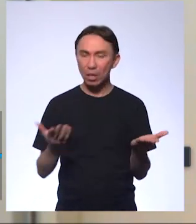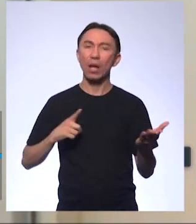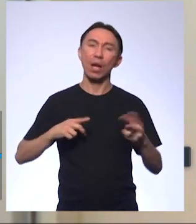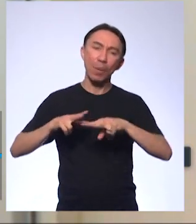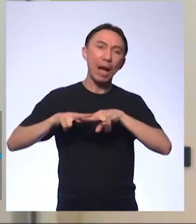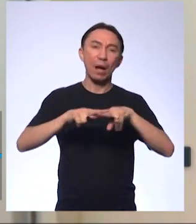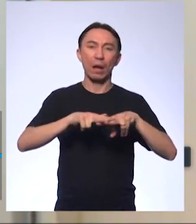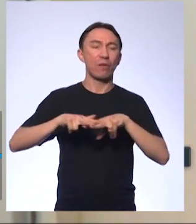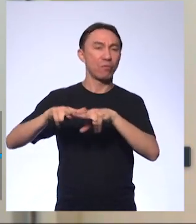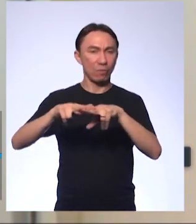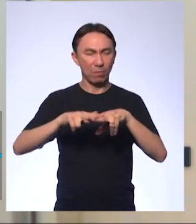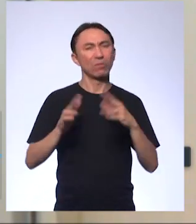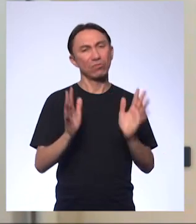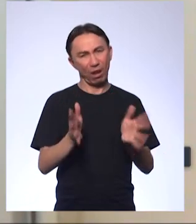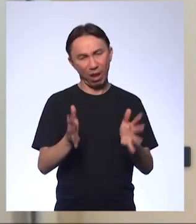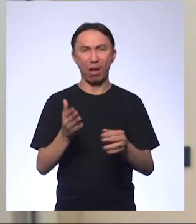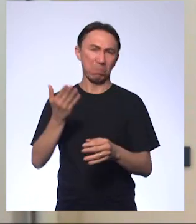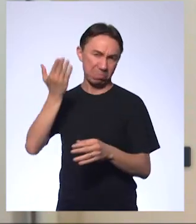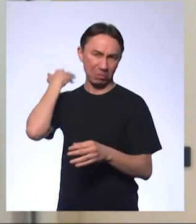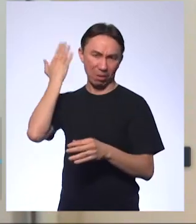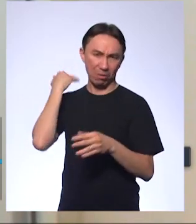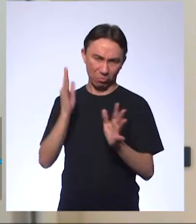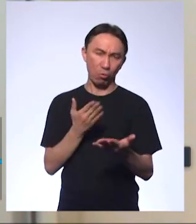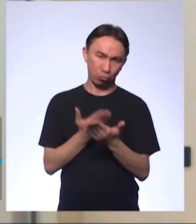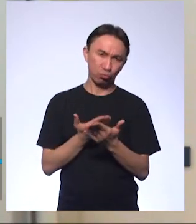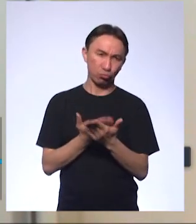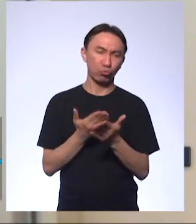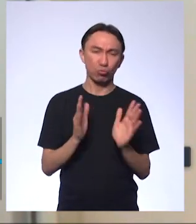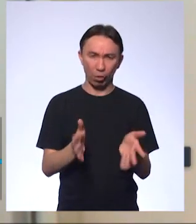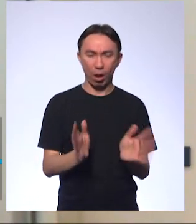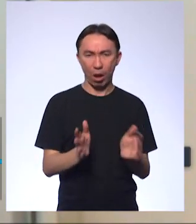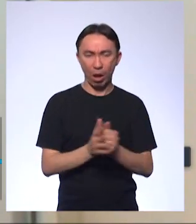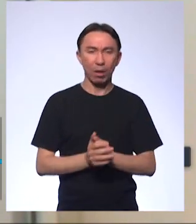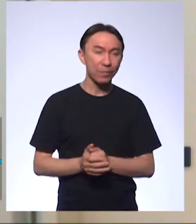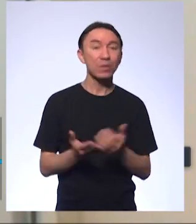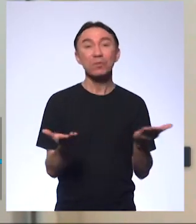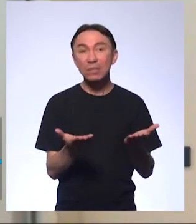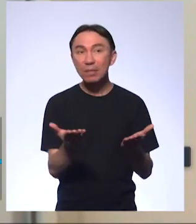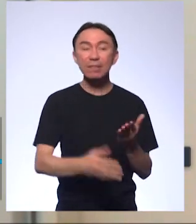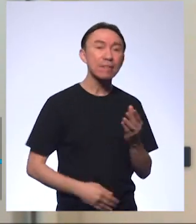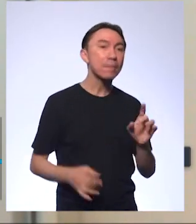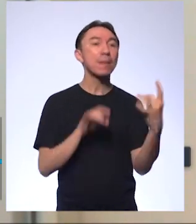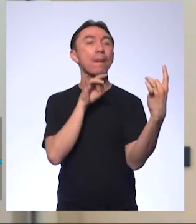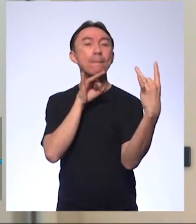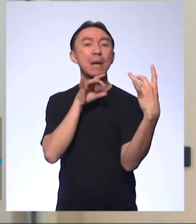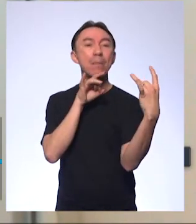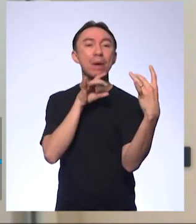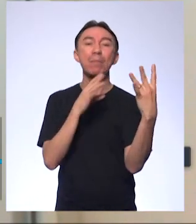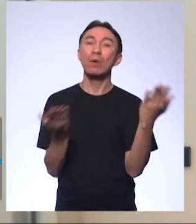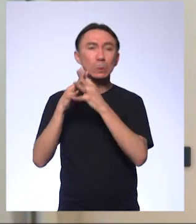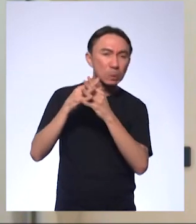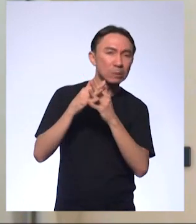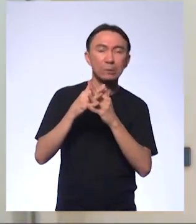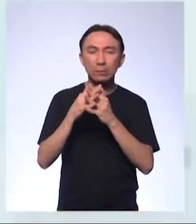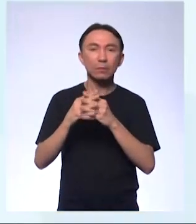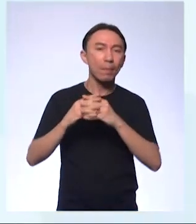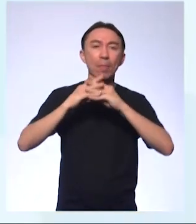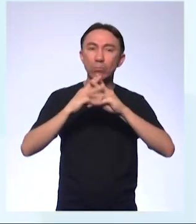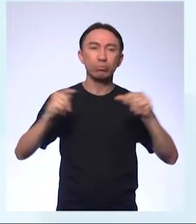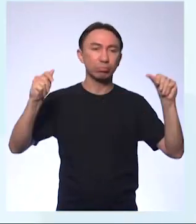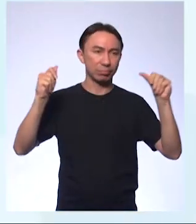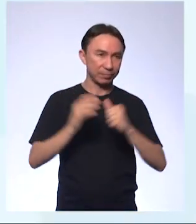já viram há algum tempo atrás, e através do feedback que vocês nos deixam nas avaliações, vimos que é um